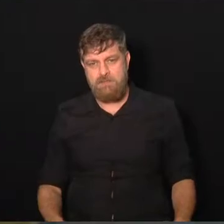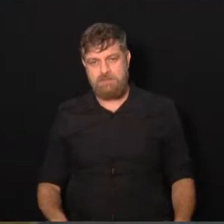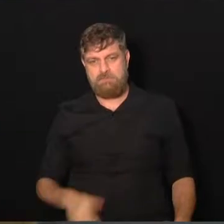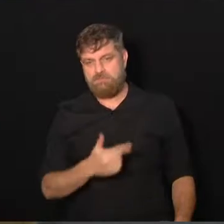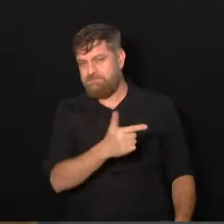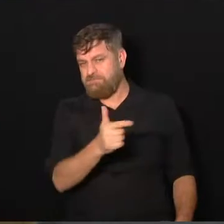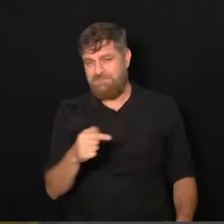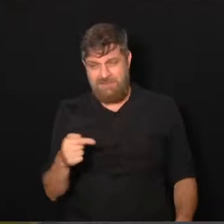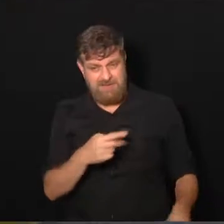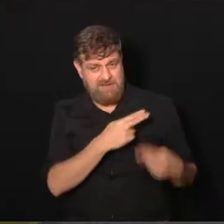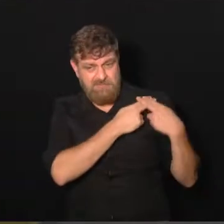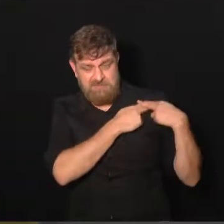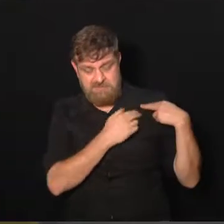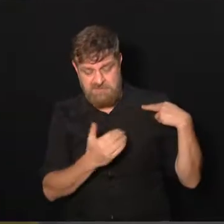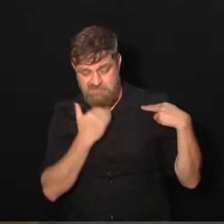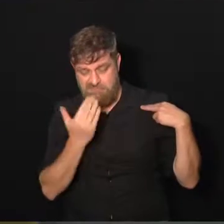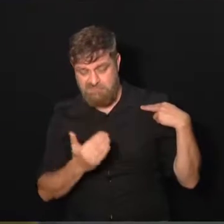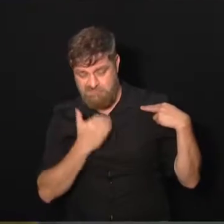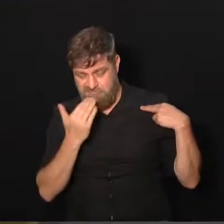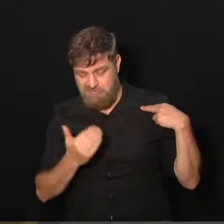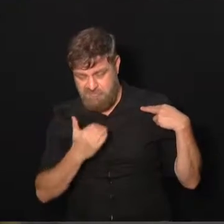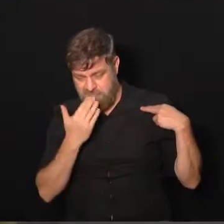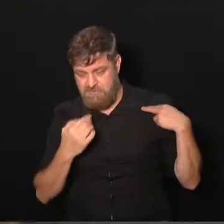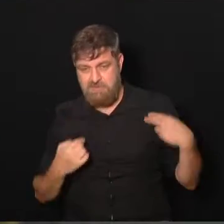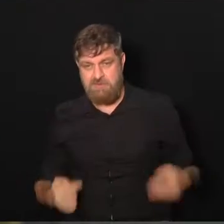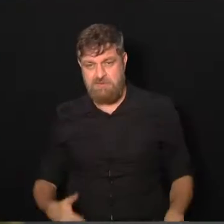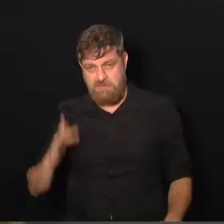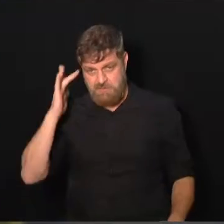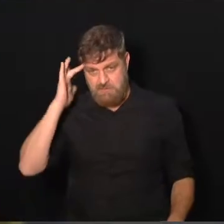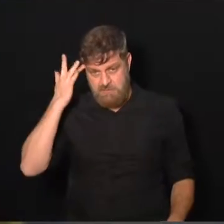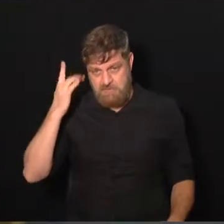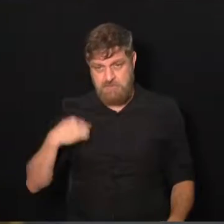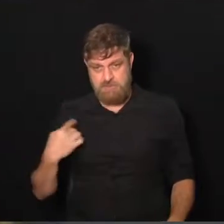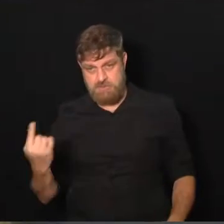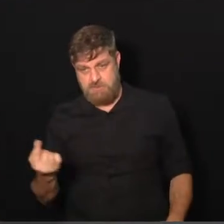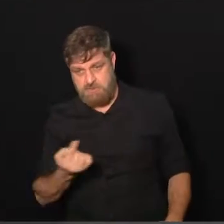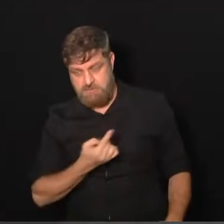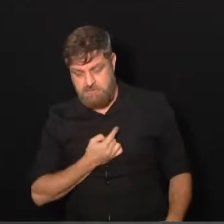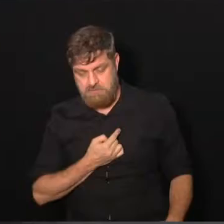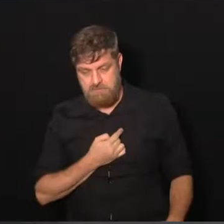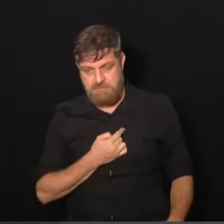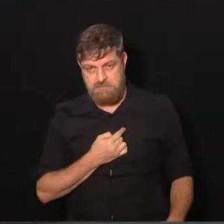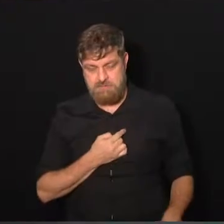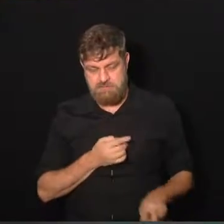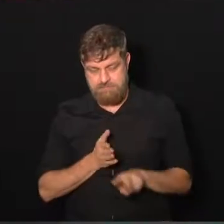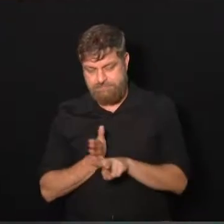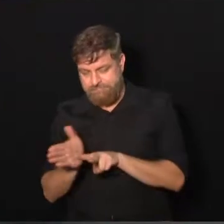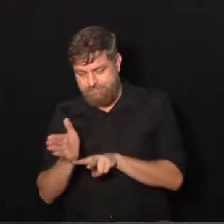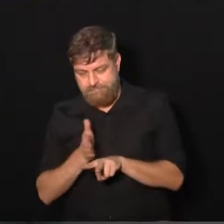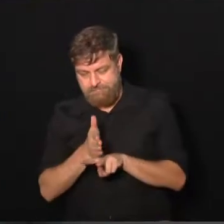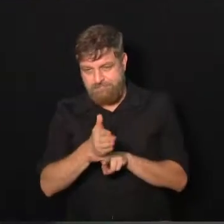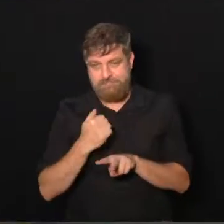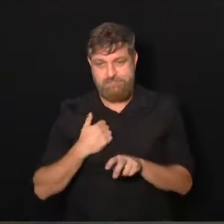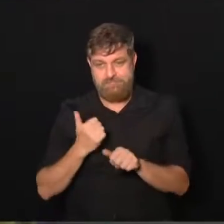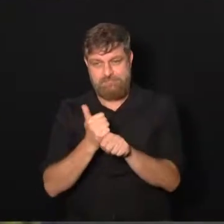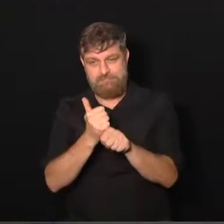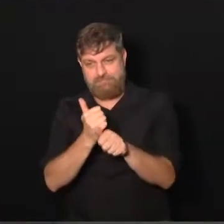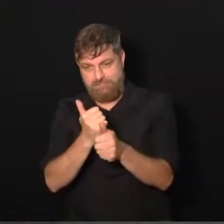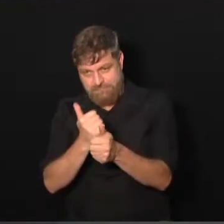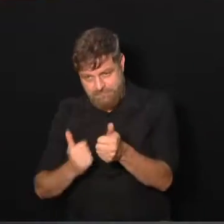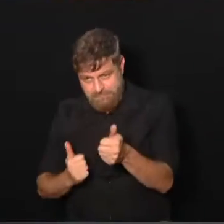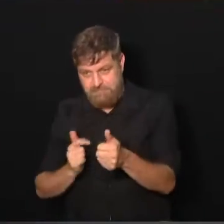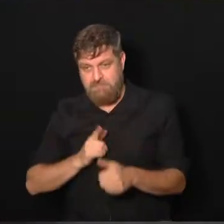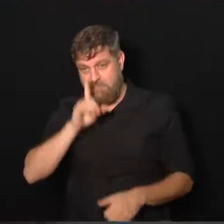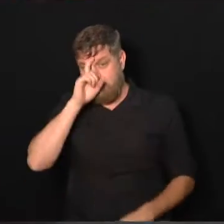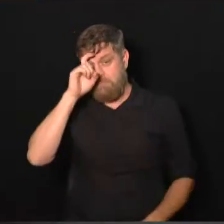nenhuma responsabilidade. Então, eu acho que nós estamos, nesses casos, nós estamos uns passinhos ainda atrás, óbvio, das clínicas,